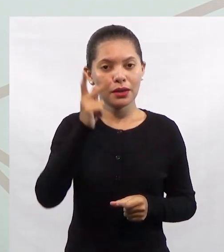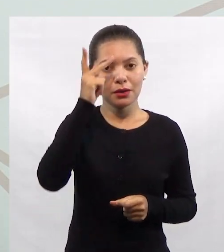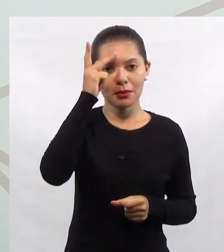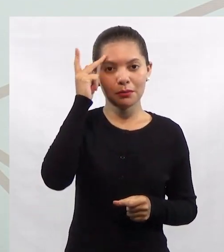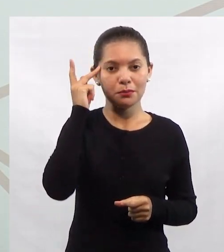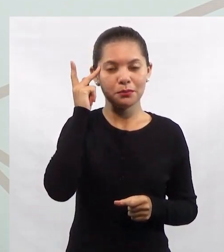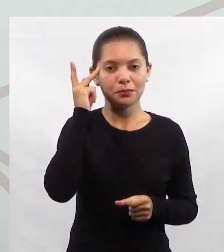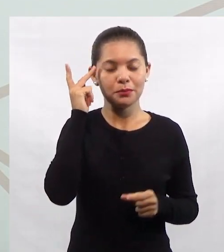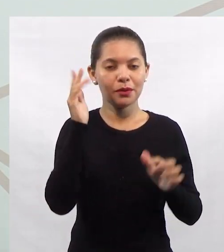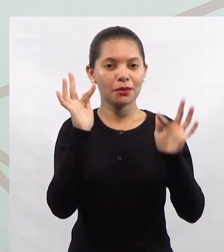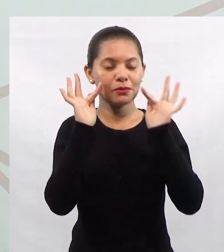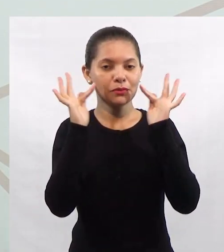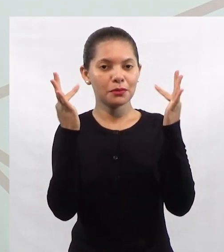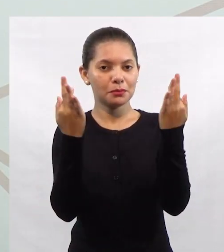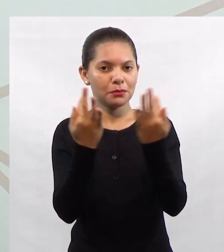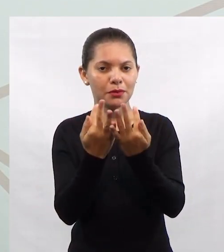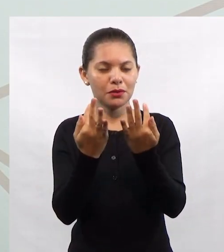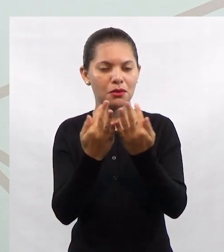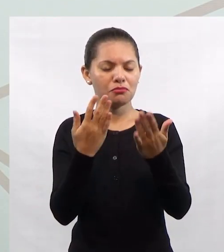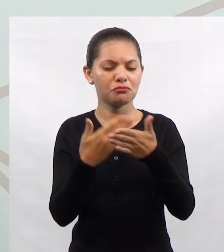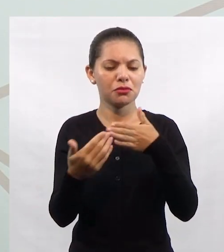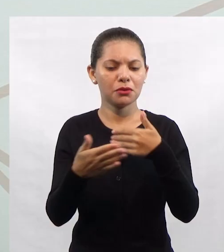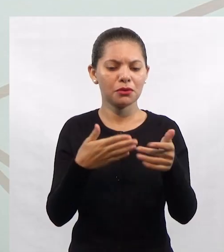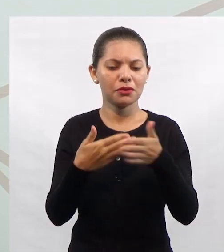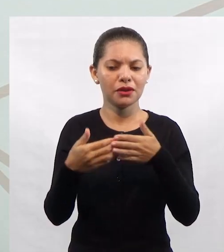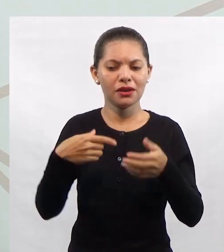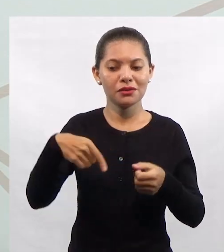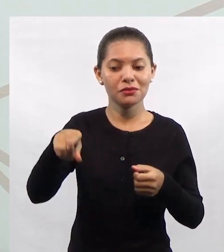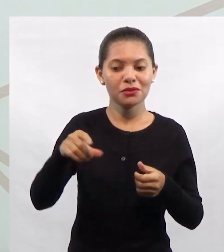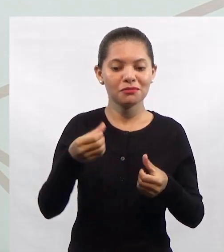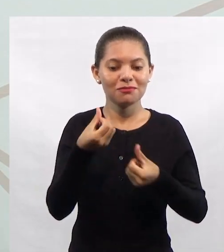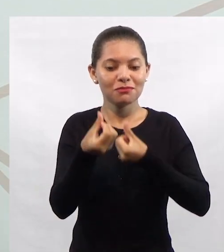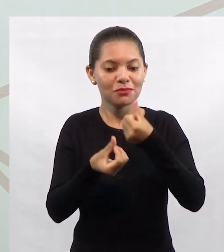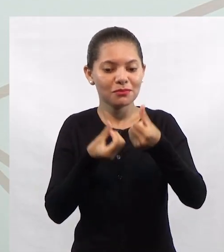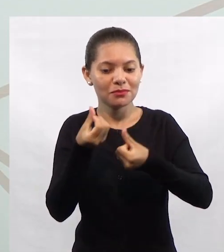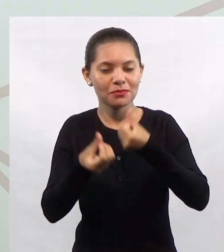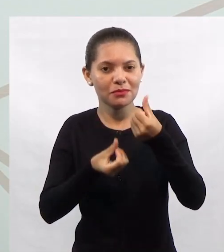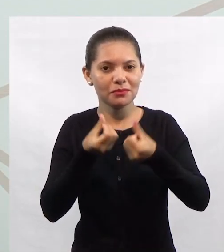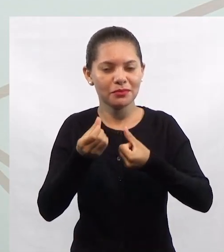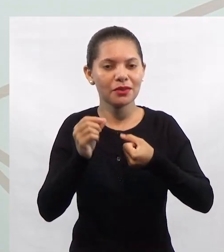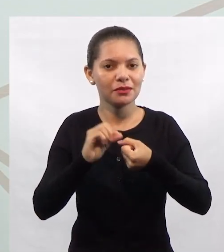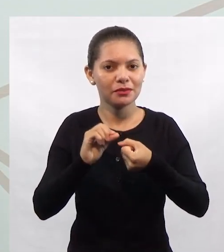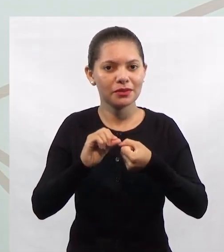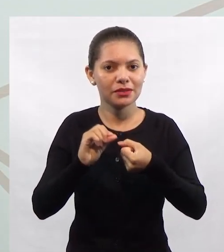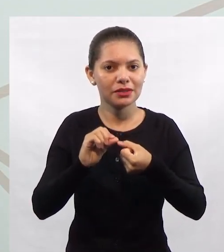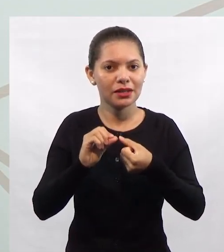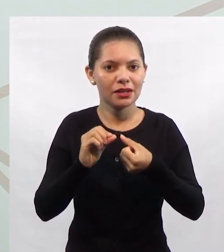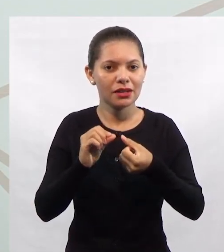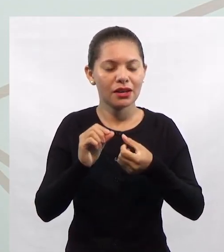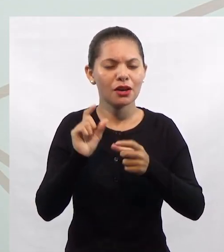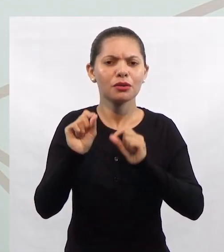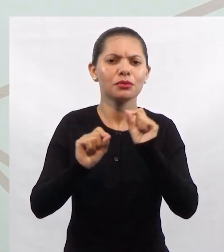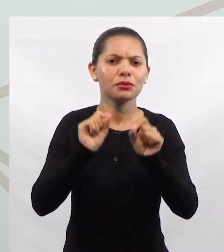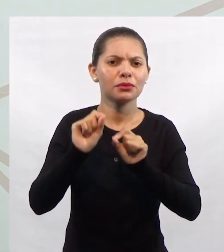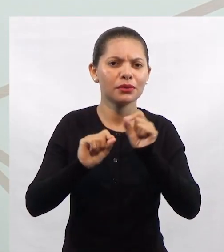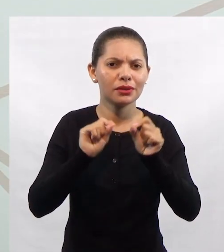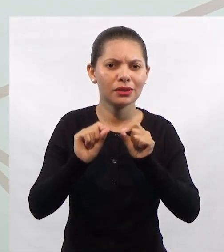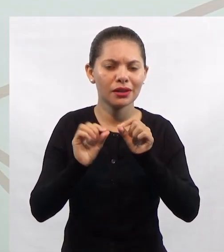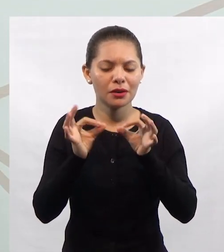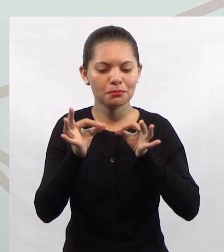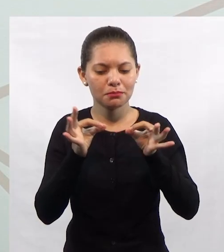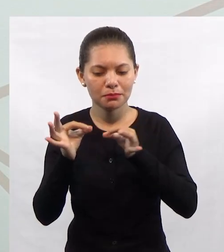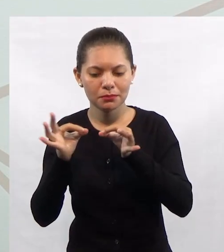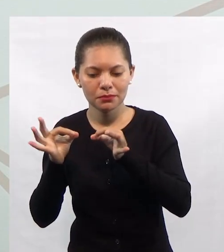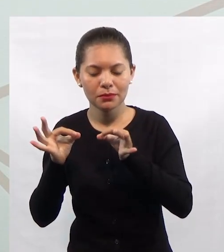pessoa, algum vizinho, algum familiar que foi fazer os exames do supletivo. O supletivo é uma forma de organização